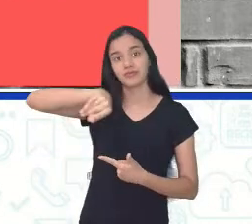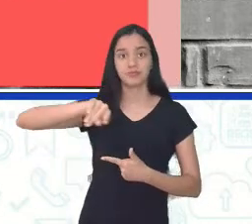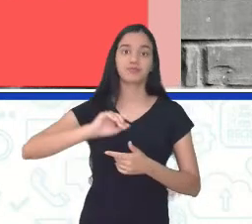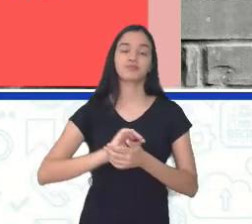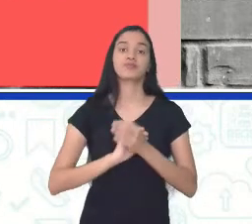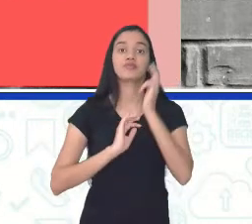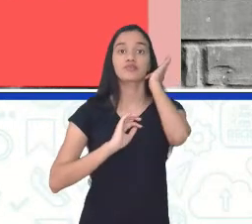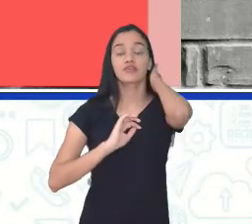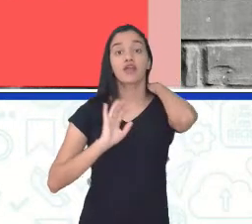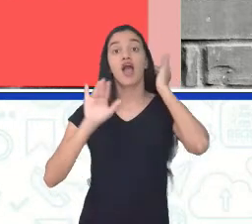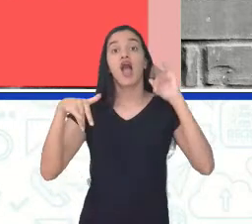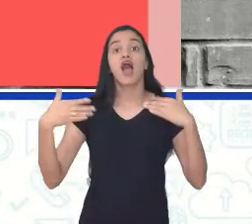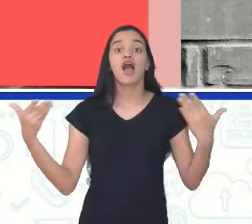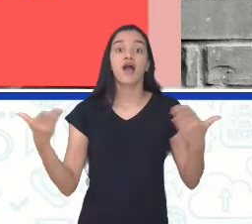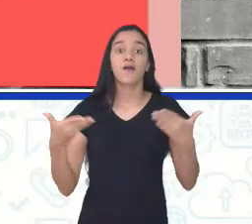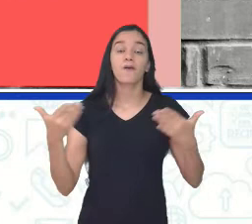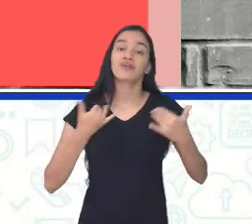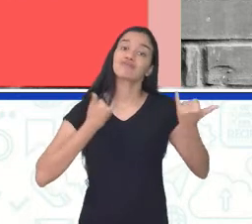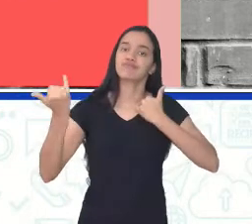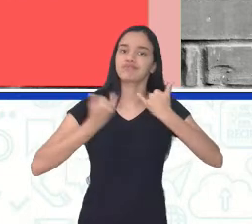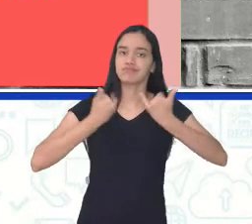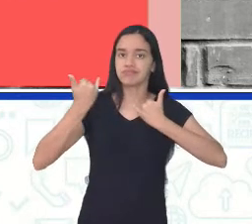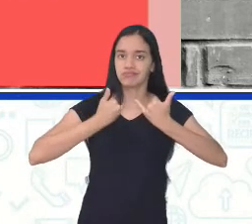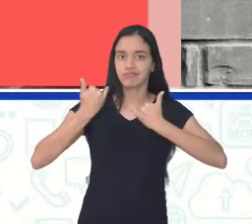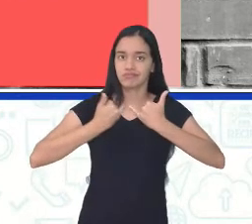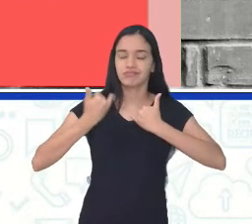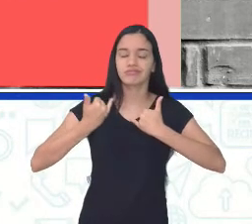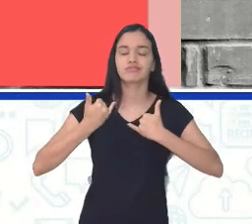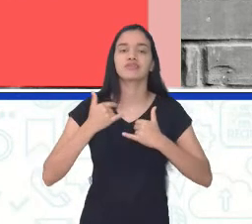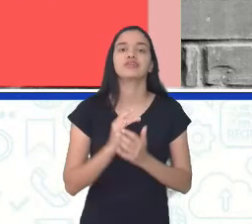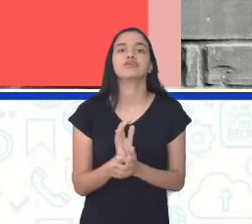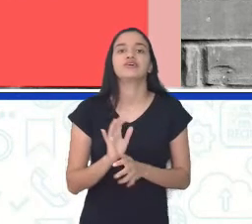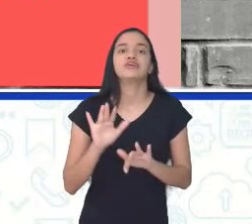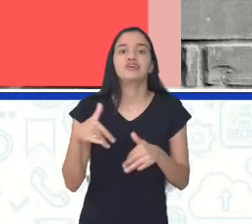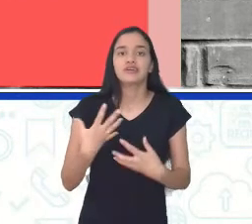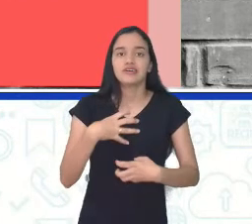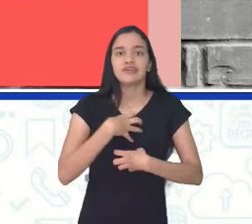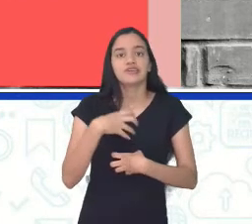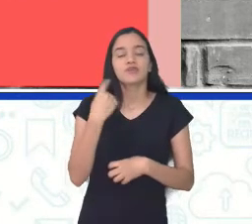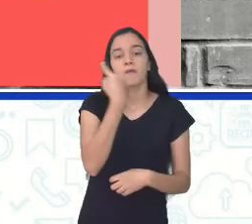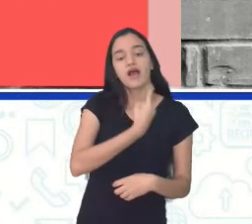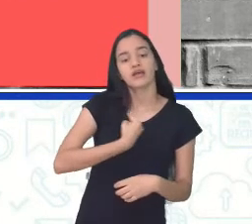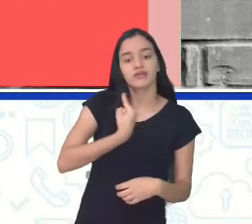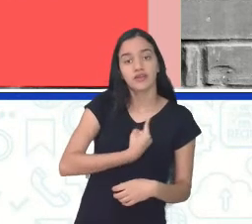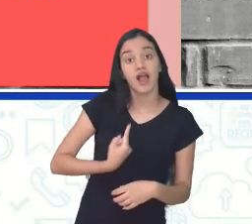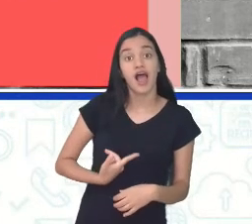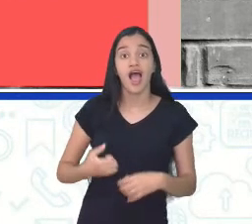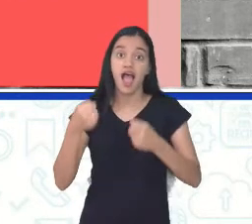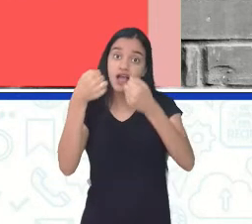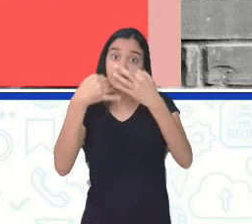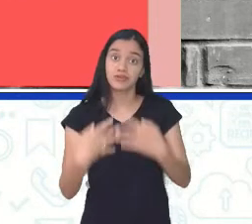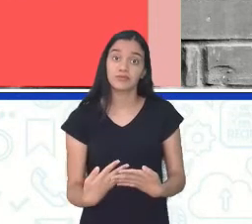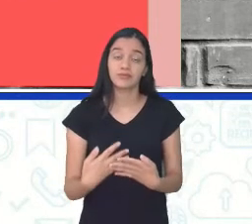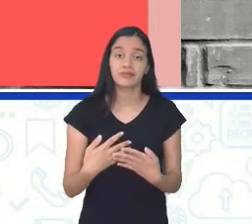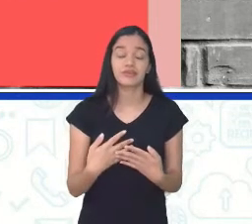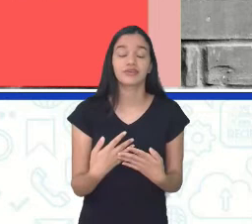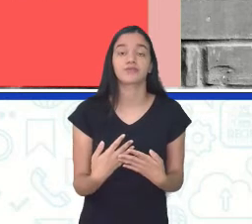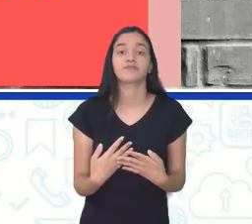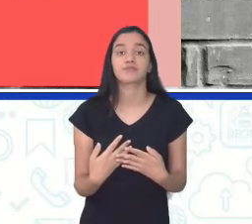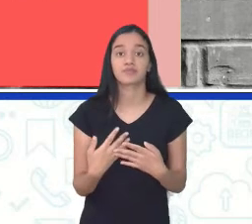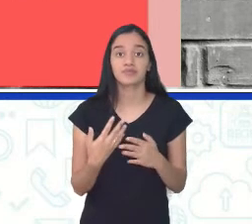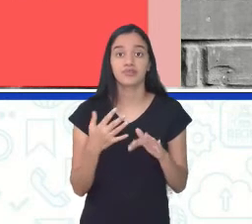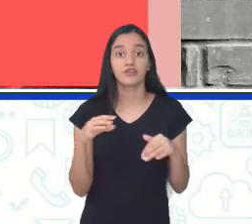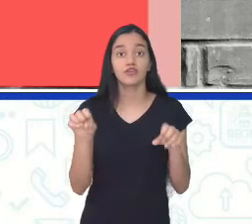estou trazendo agora uma outra informação a respeito do sistema sensorial. E aí vem a explicação da chegada do sistema